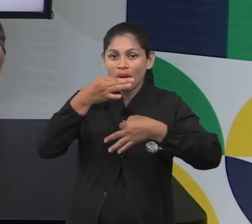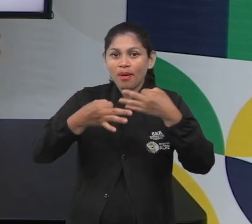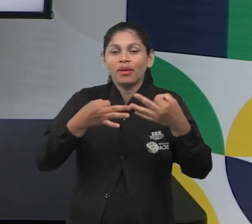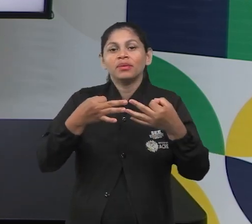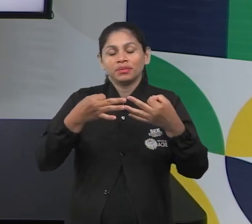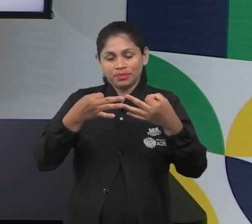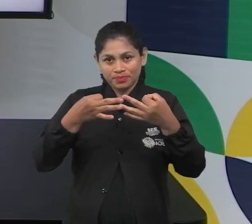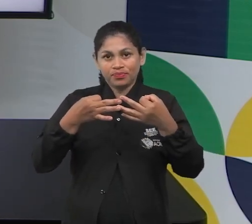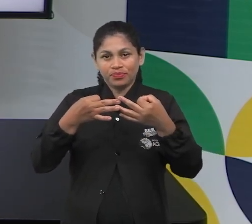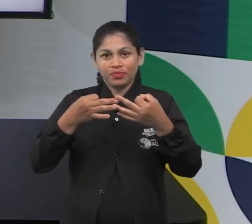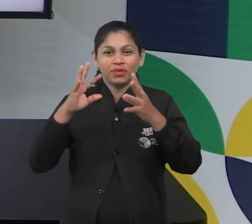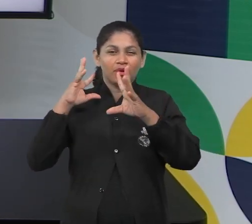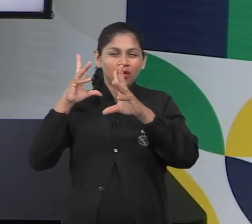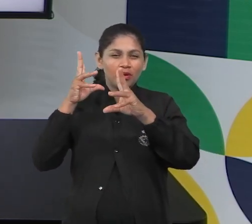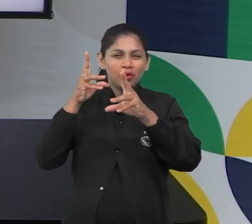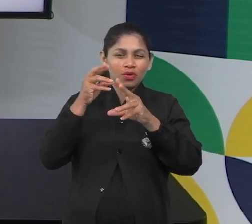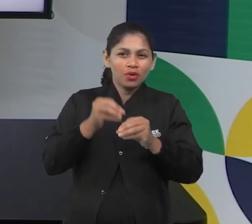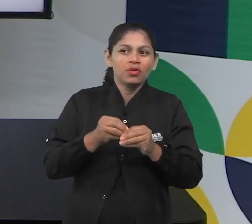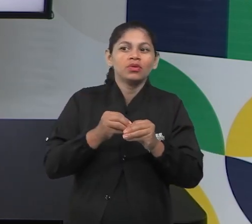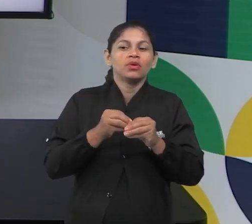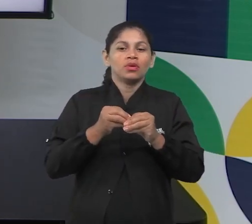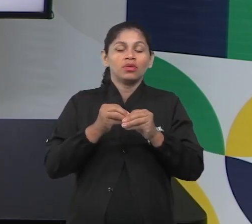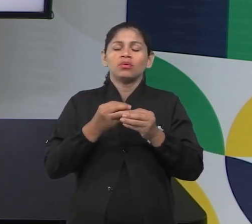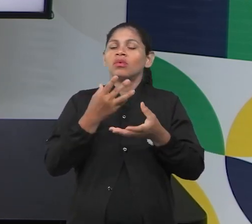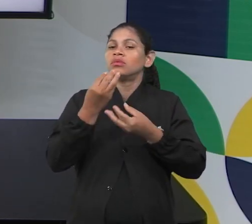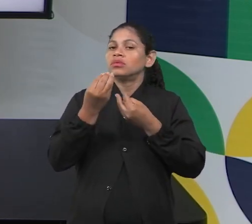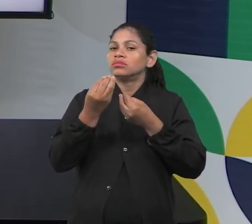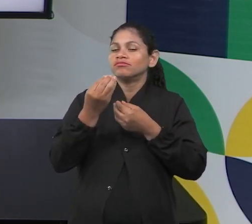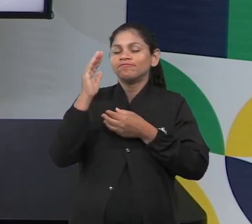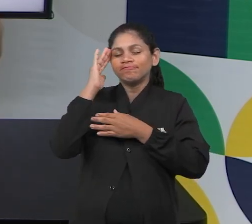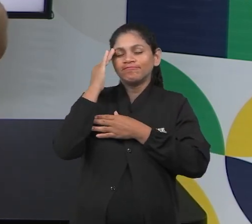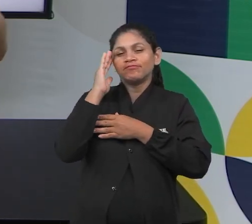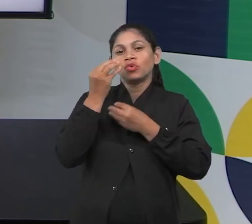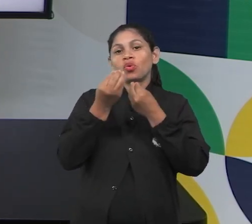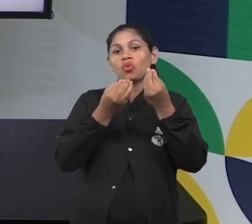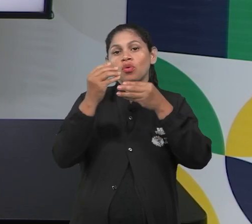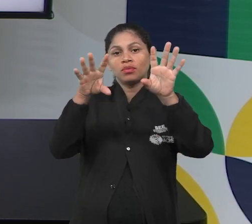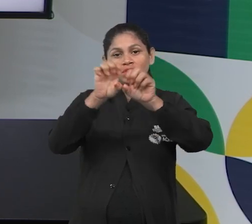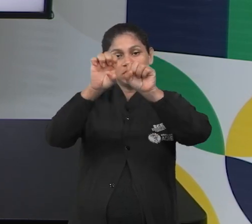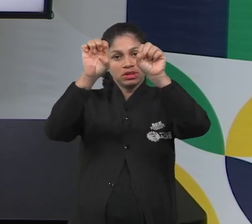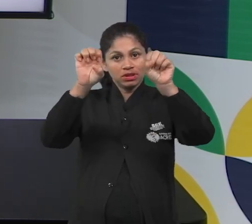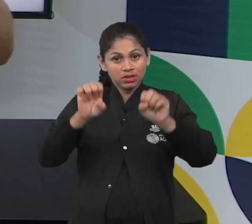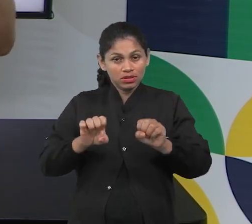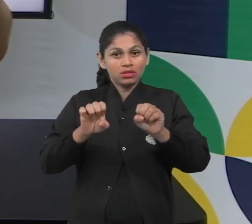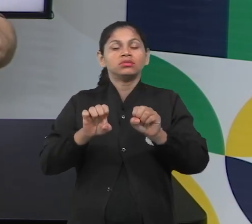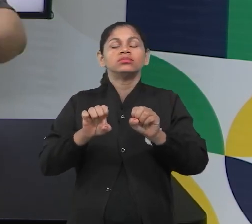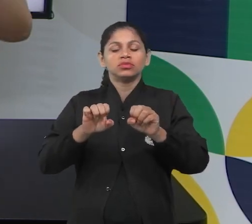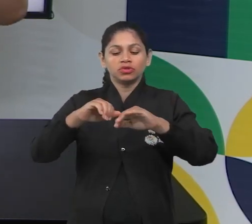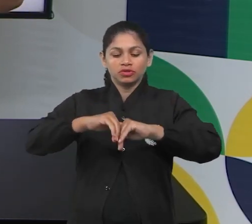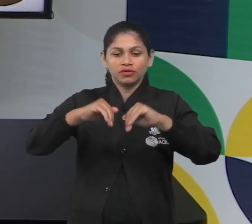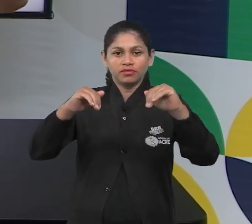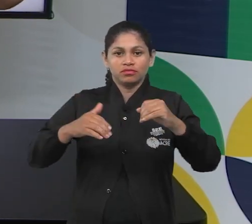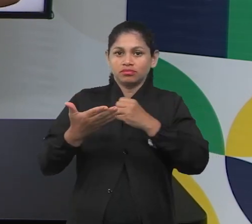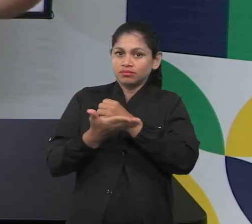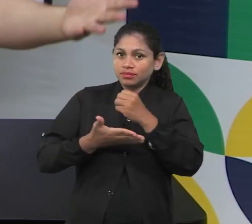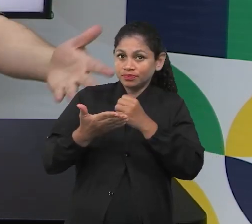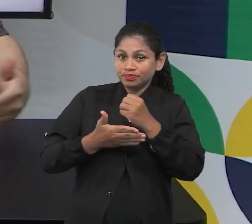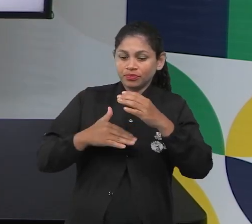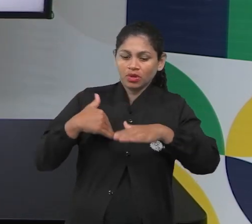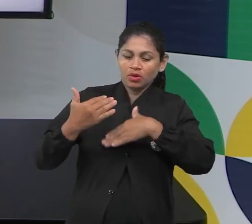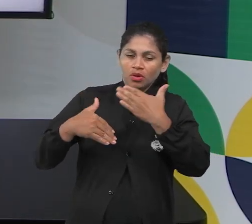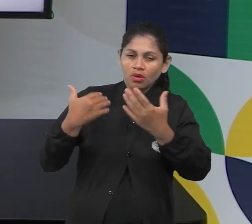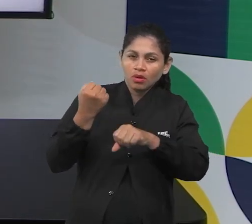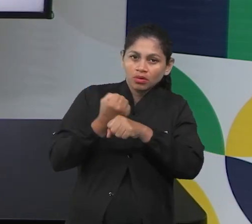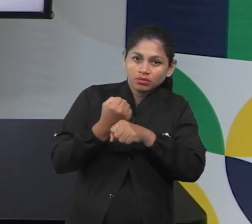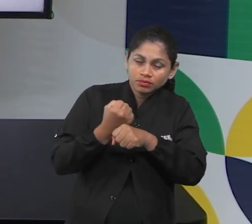eu espero que vocês tenham entendido, pelo menos, como que a estrutura vai se dividir na sua parte básica. Lembrando que ao decorrer do ano,